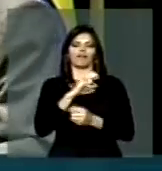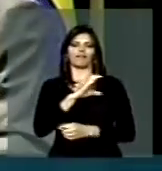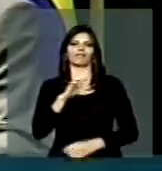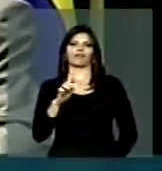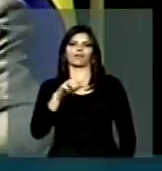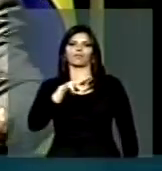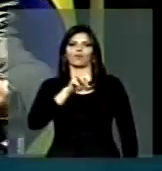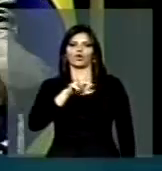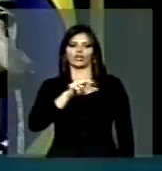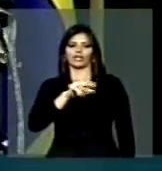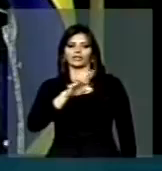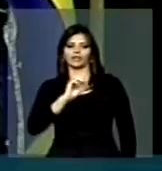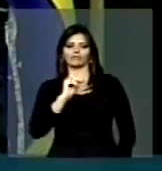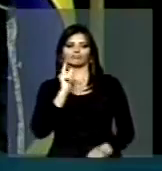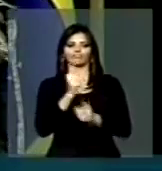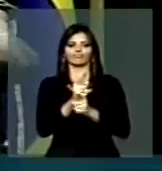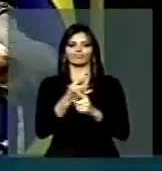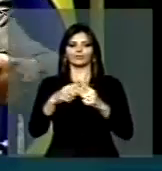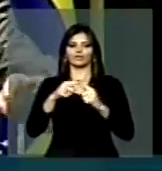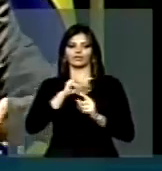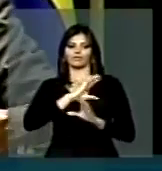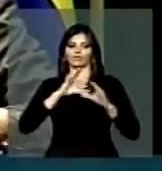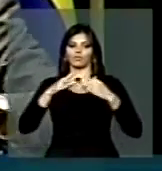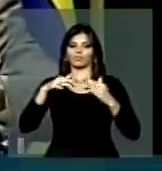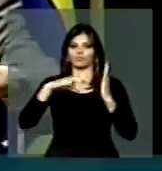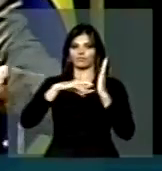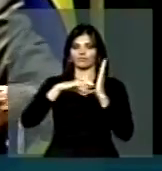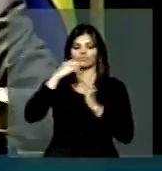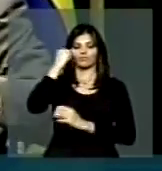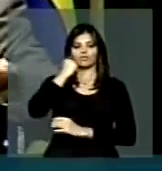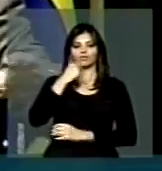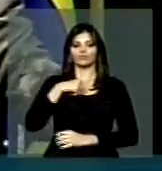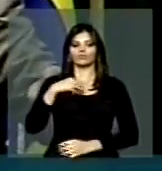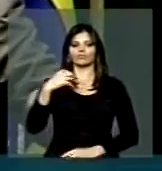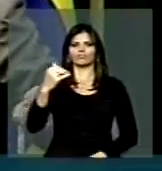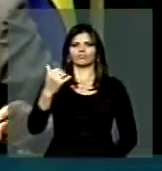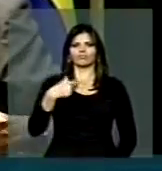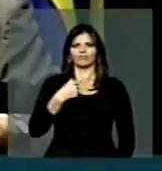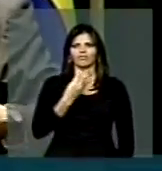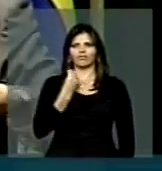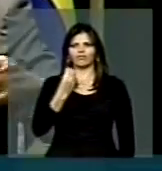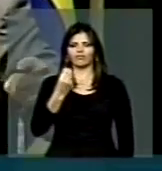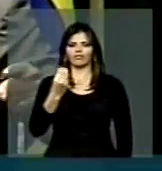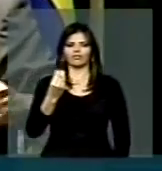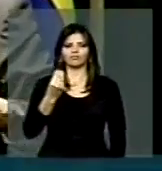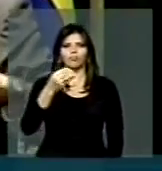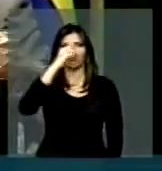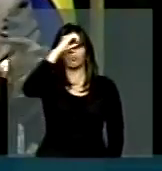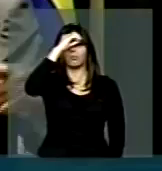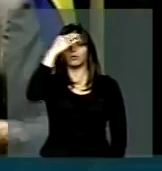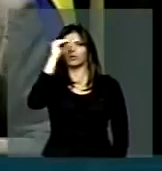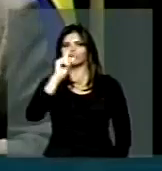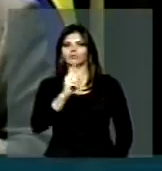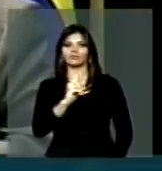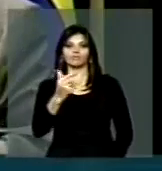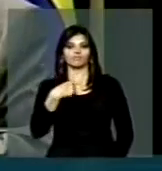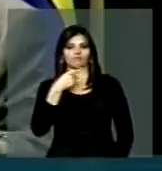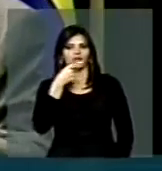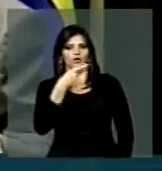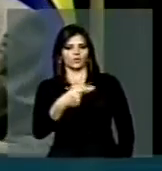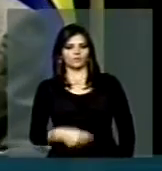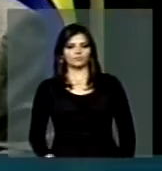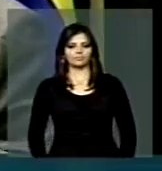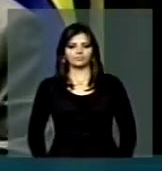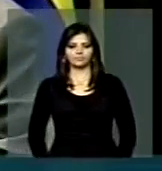assim. Digo de passagem que eu tive que vir a uma comissão do Senado aqui, e um senador desabusado, que quis insinuar de